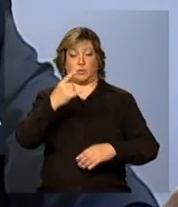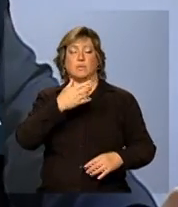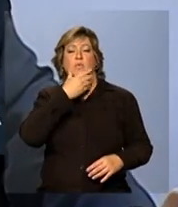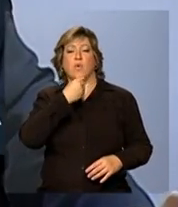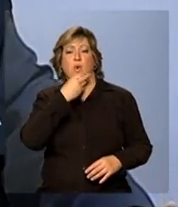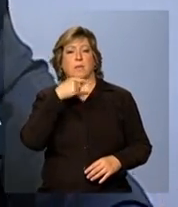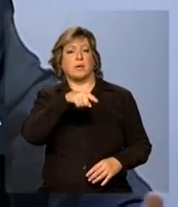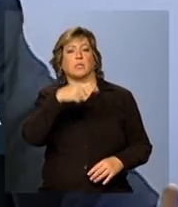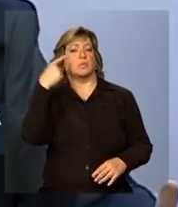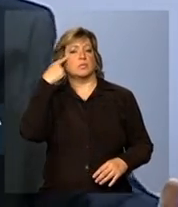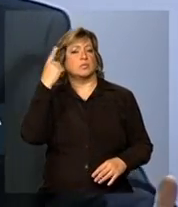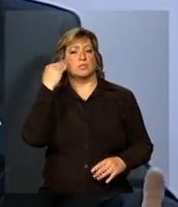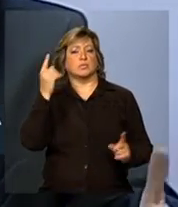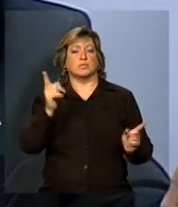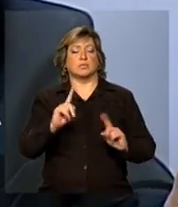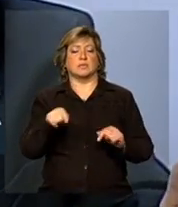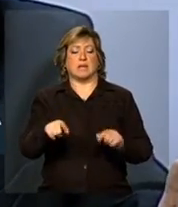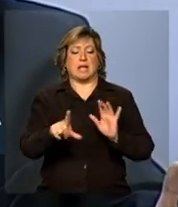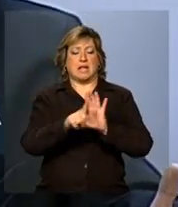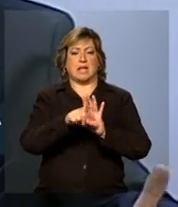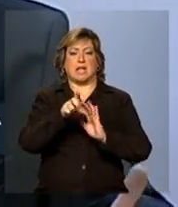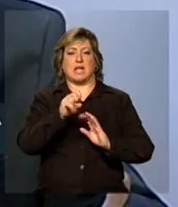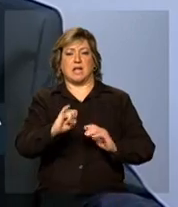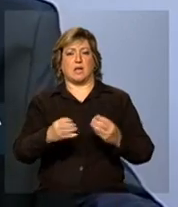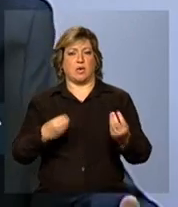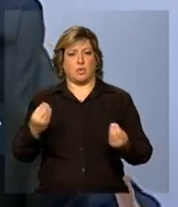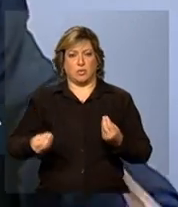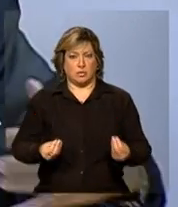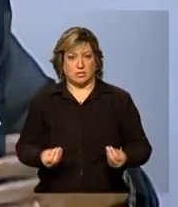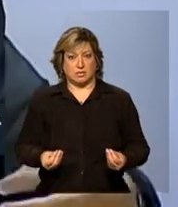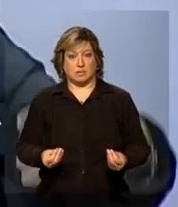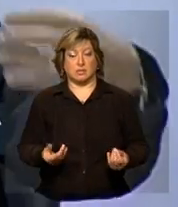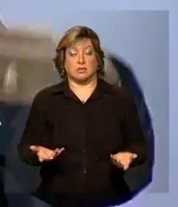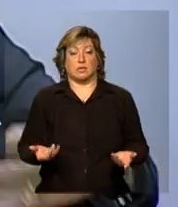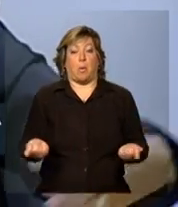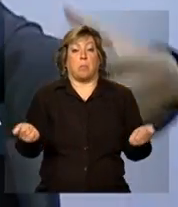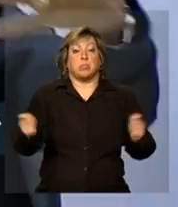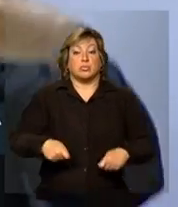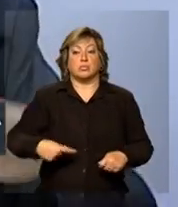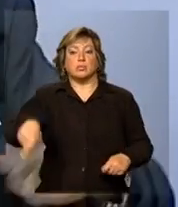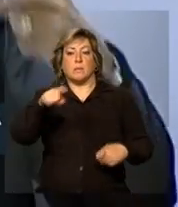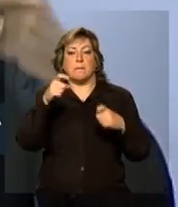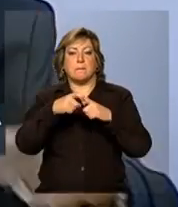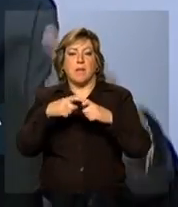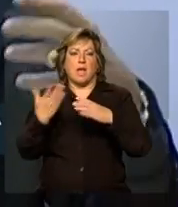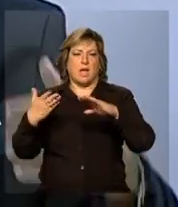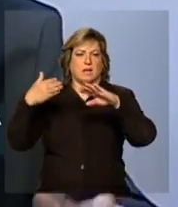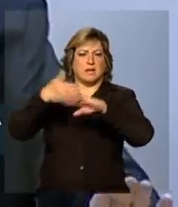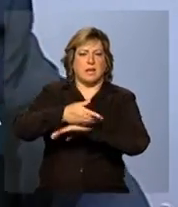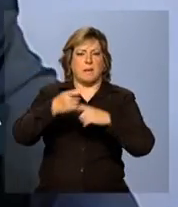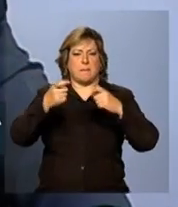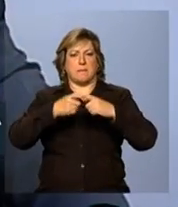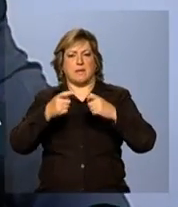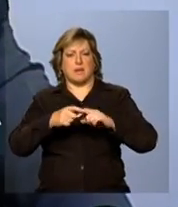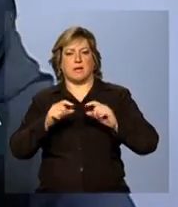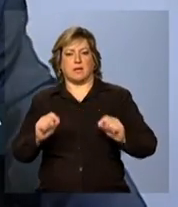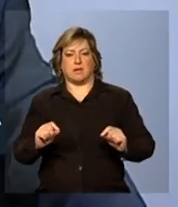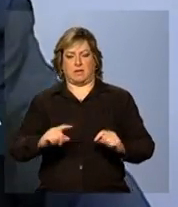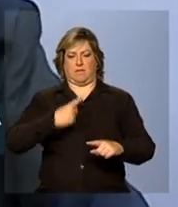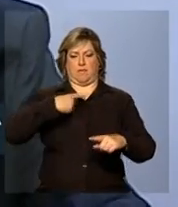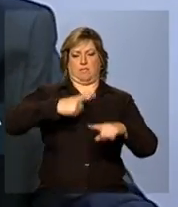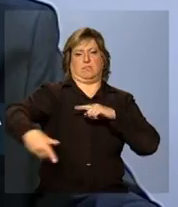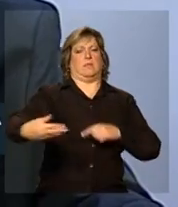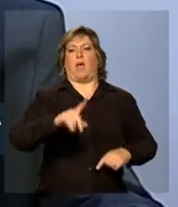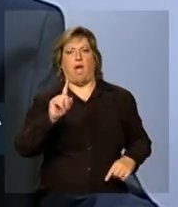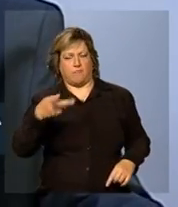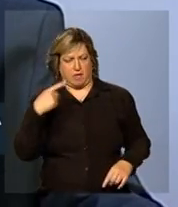não sabia dessa legislação, se é que essa é essa palavra, que podia os médicos entrar no avião sem passar, falou, não, aqui o senhor não entra. Ele, não, eu vou